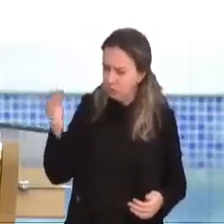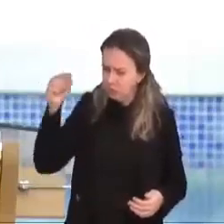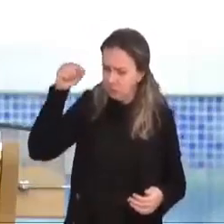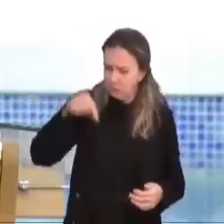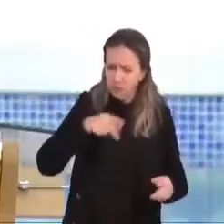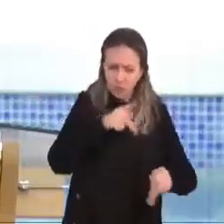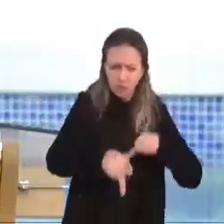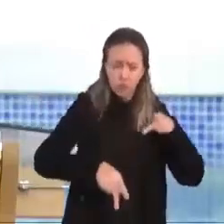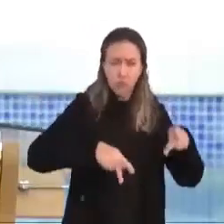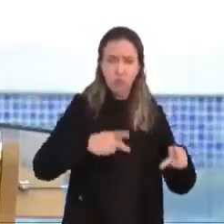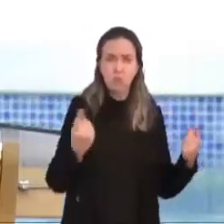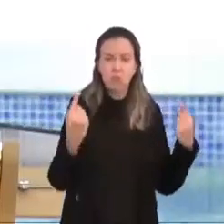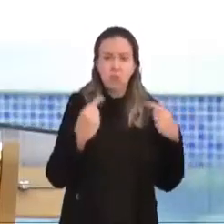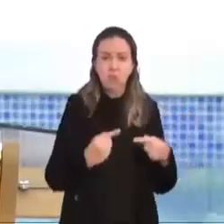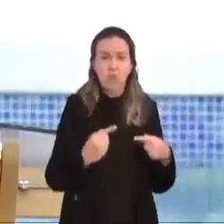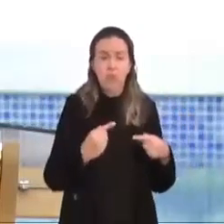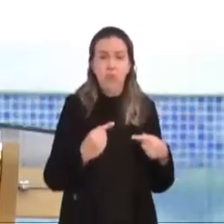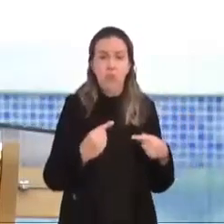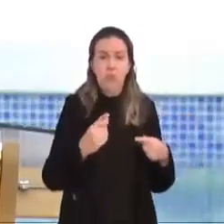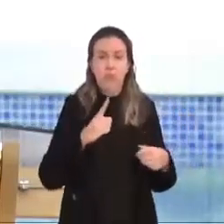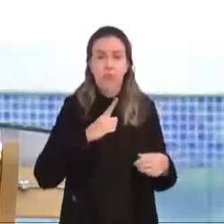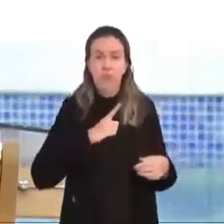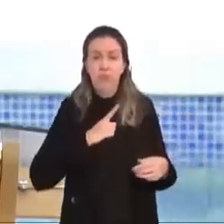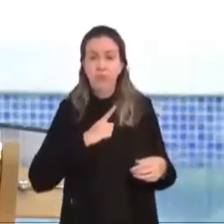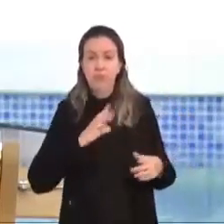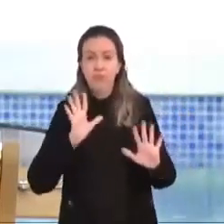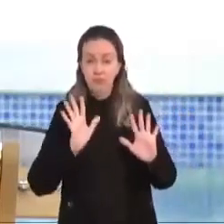é? É que lá em Israel tem um profeta,